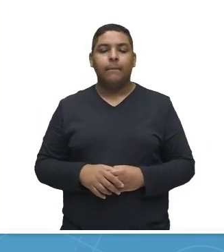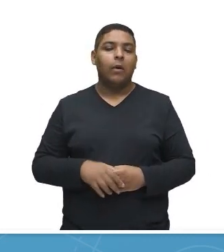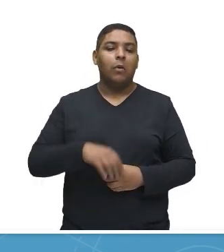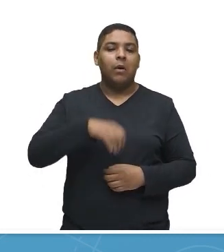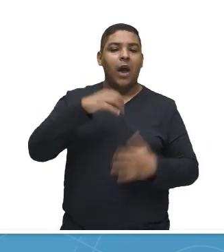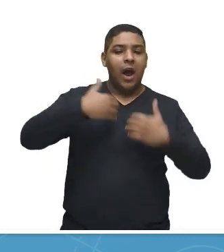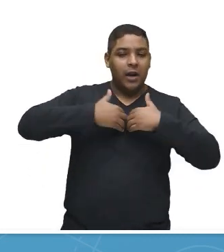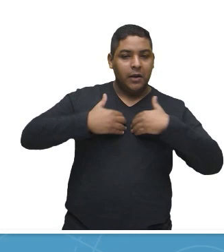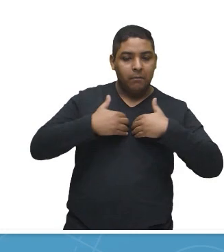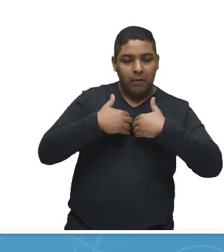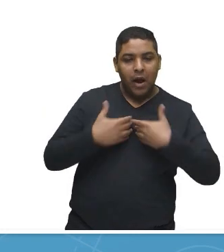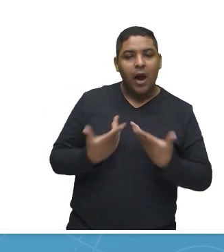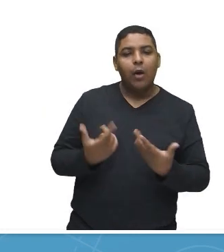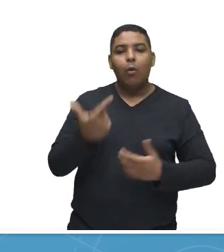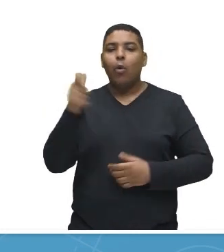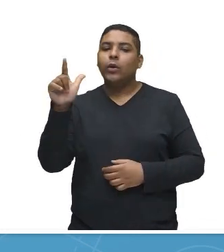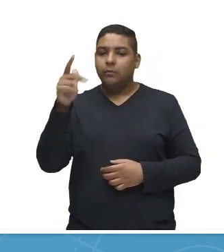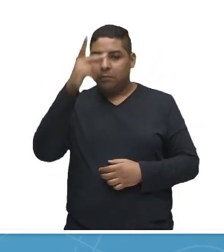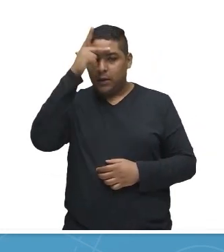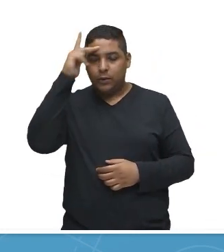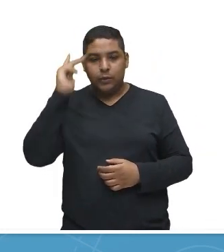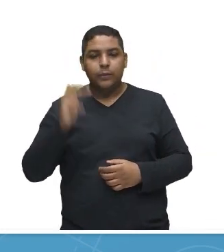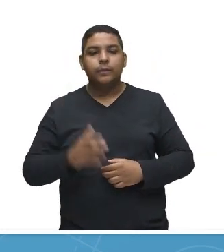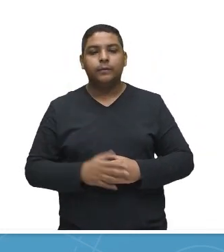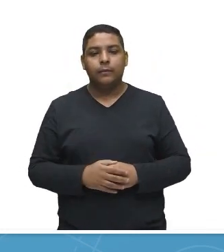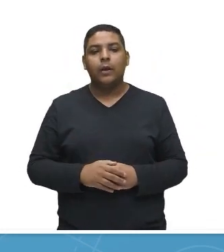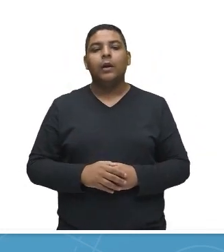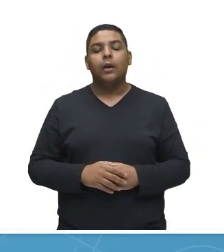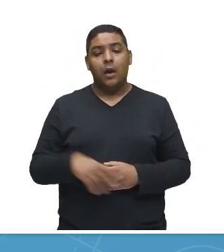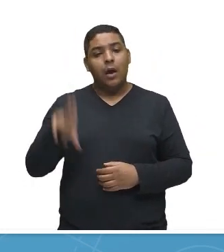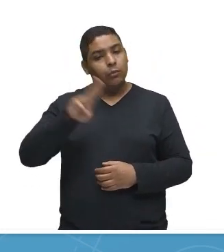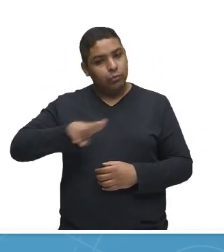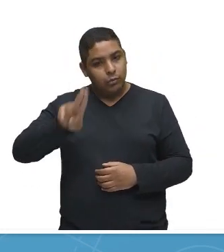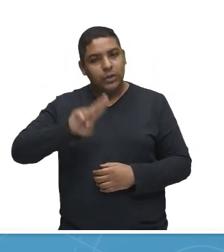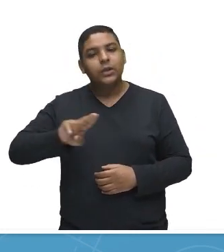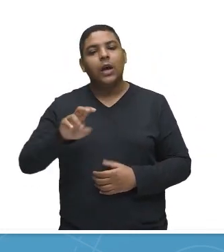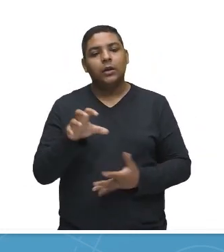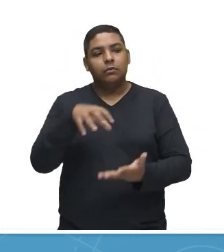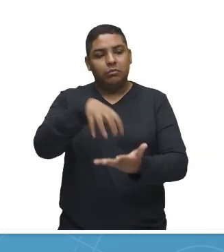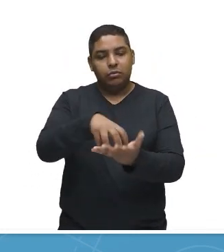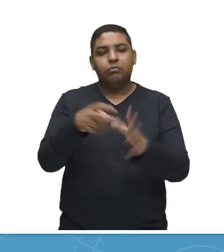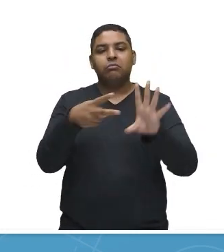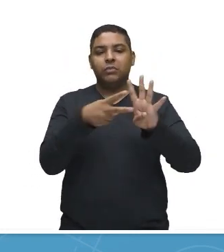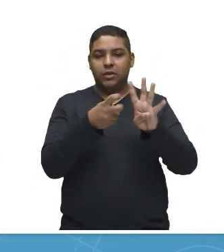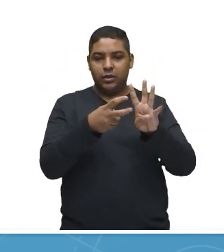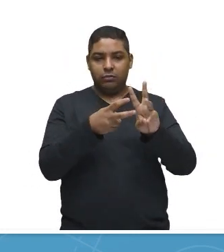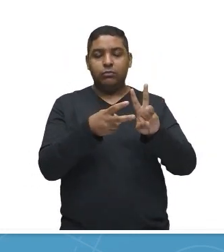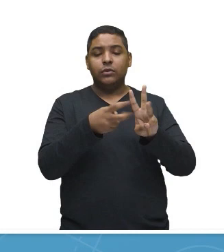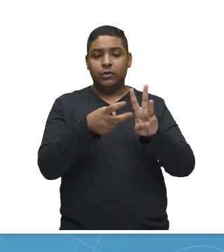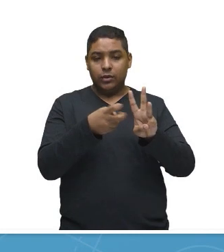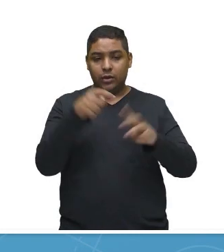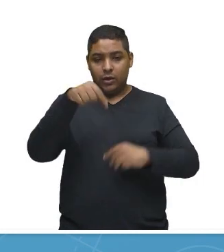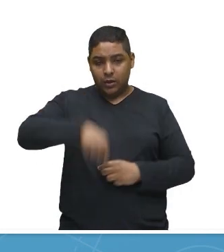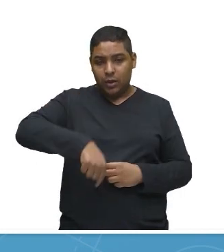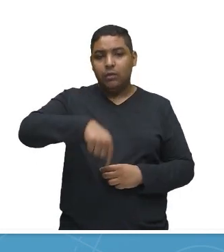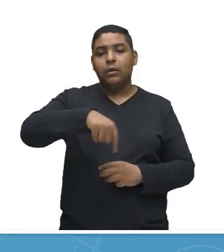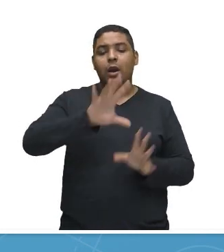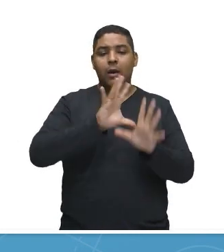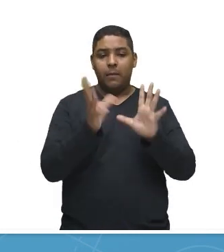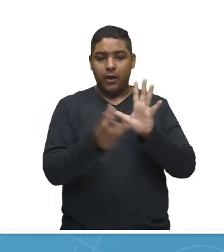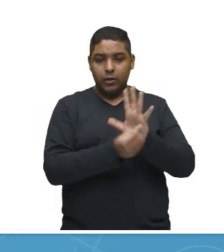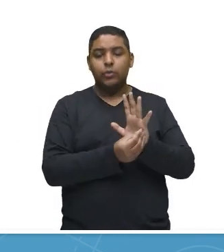eles estejam caçando. É uma arma muito utilizada pelos indígenas amazônicos para